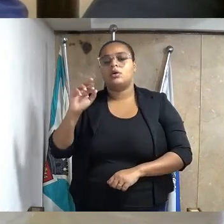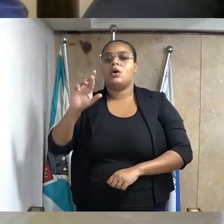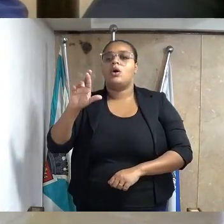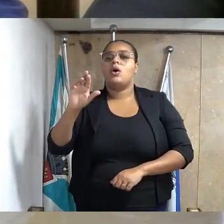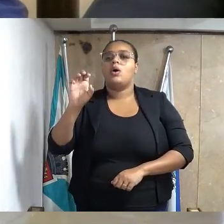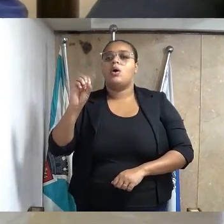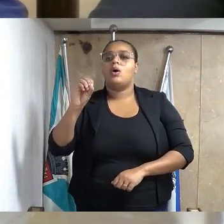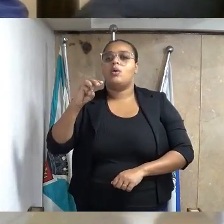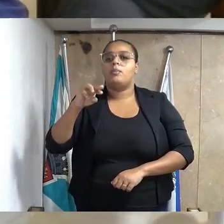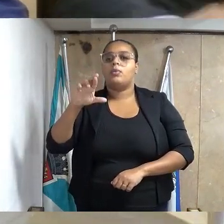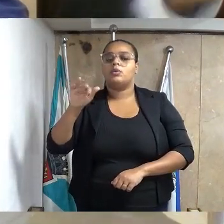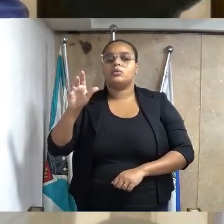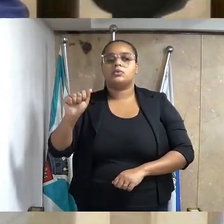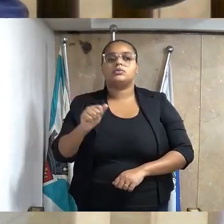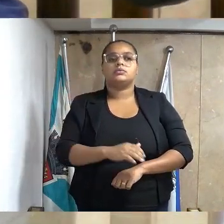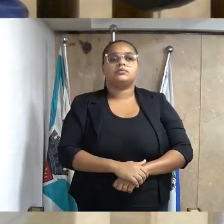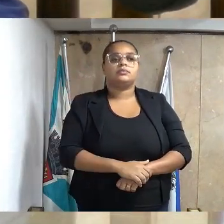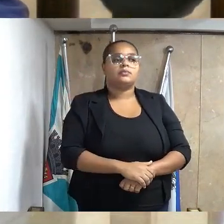Rômulo Araújo da Silva.